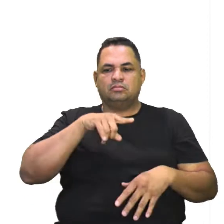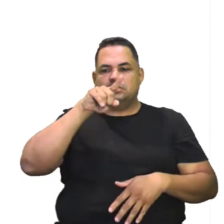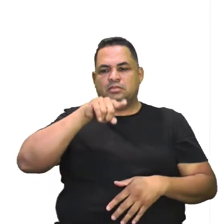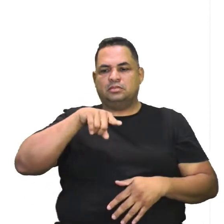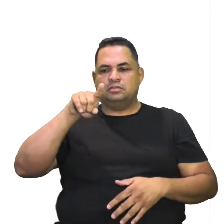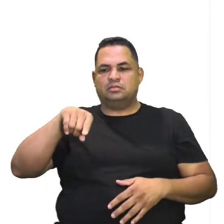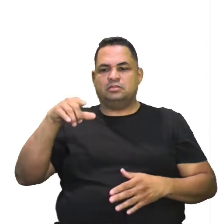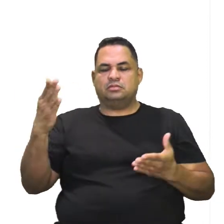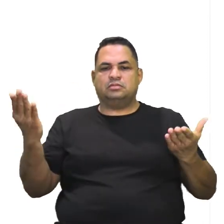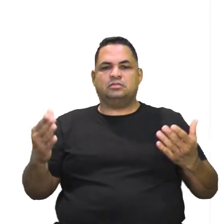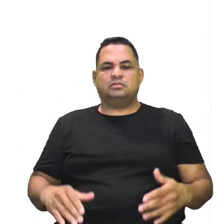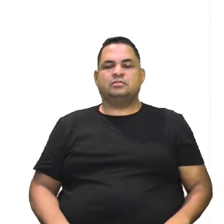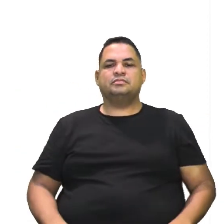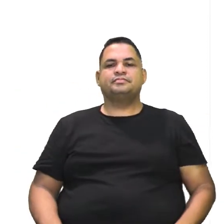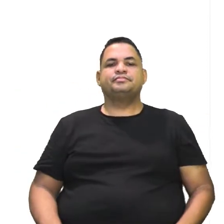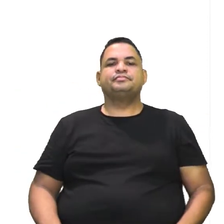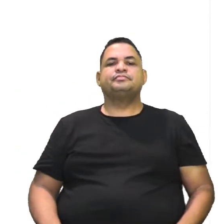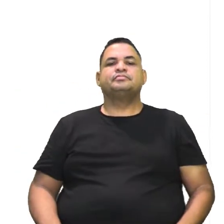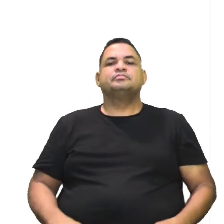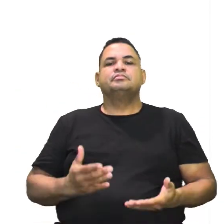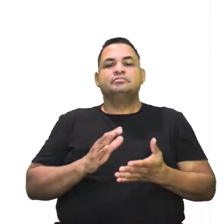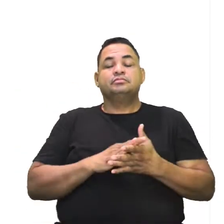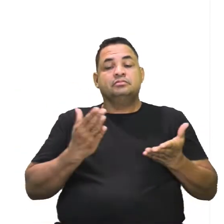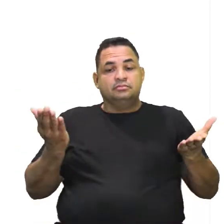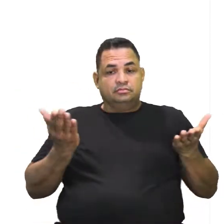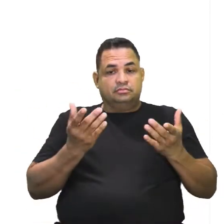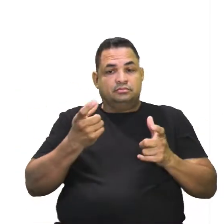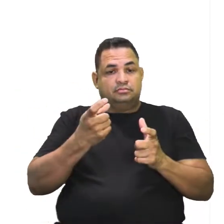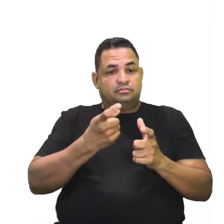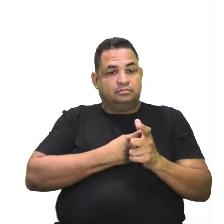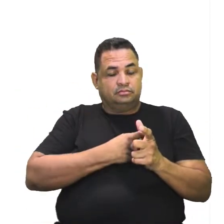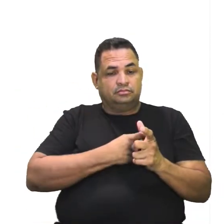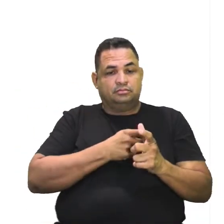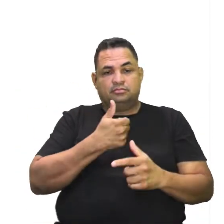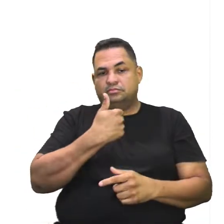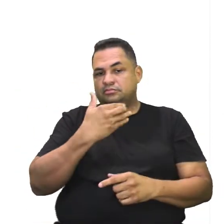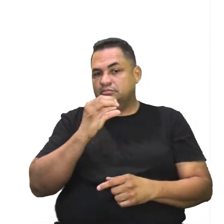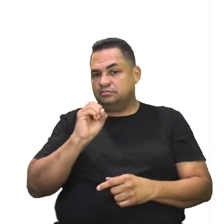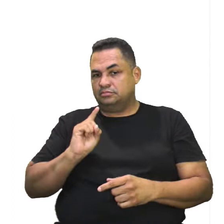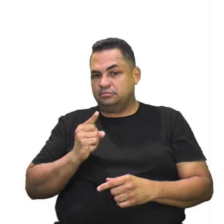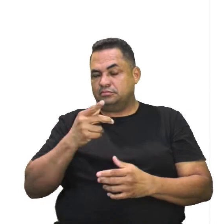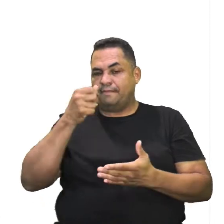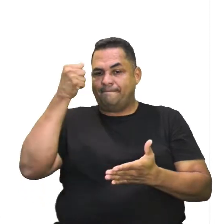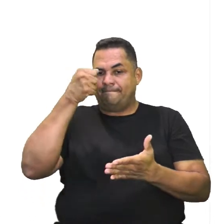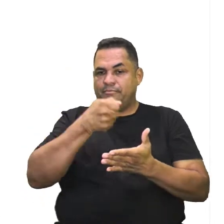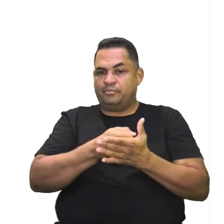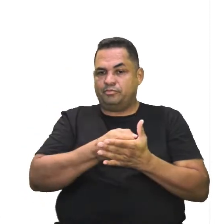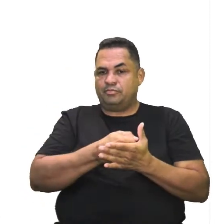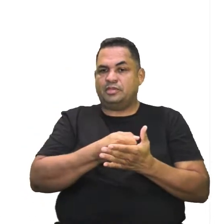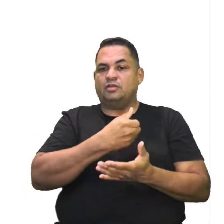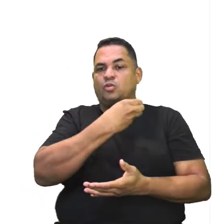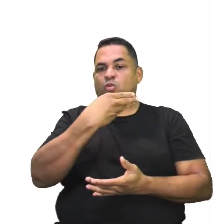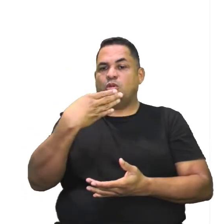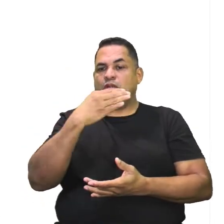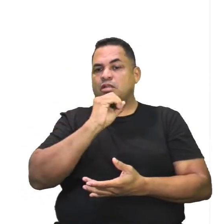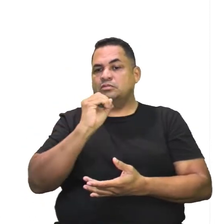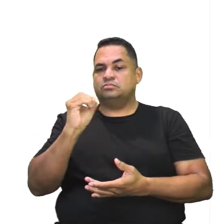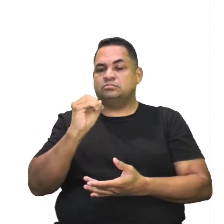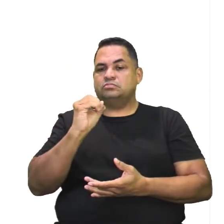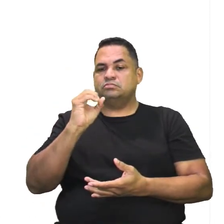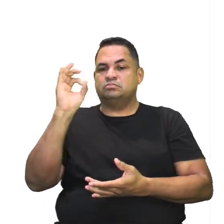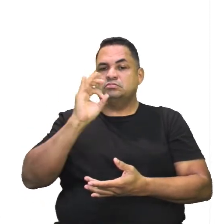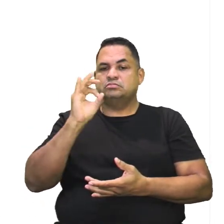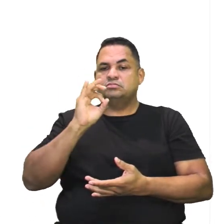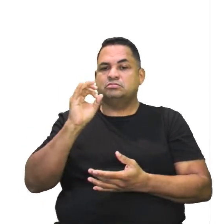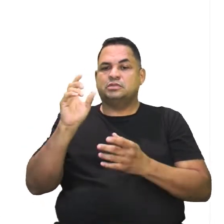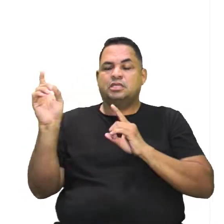no gráfico. Olha lá, então. Consideremos agora a dívida de 10 mil, paga também com 40% ao ano, só